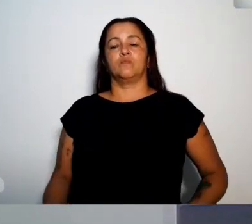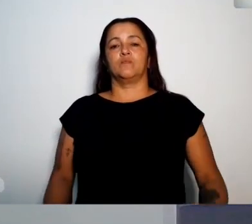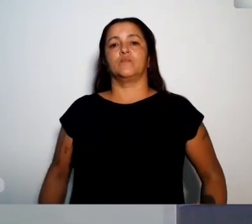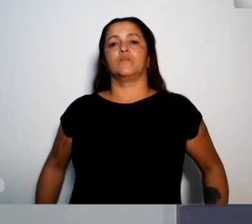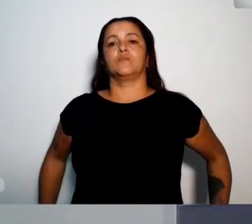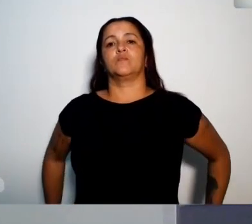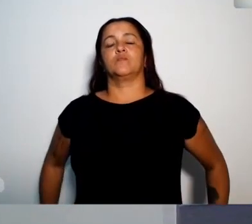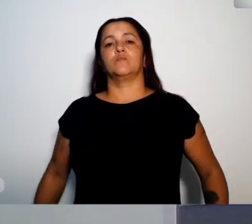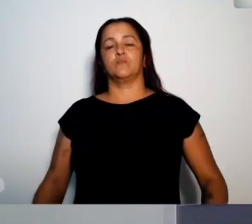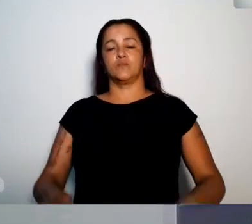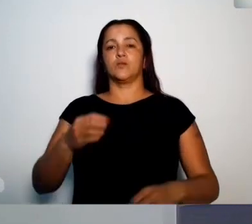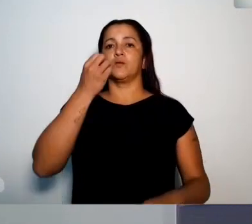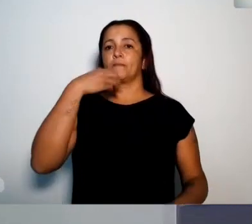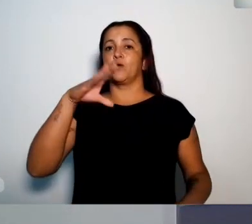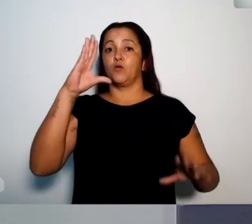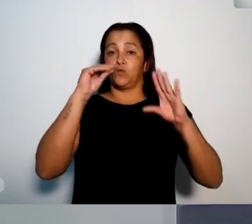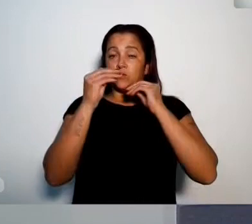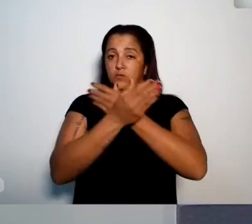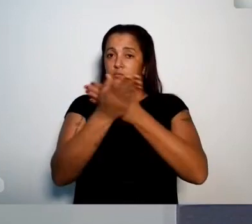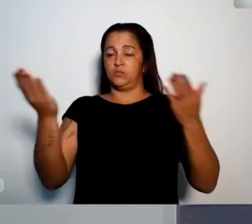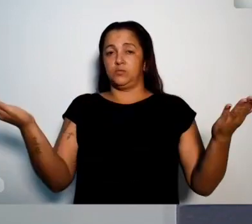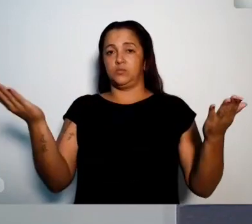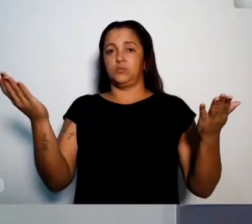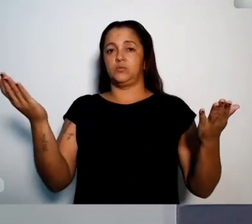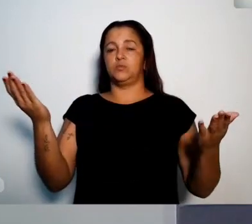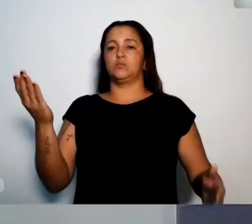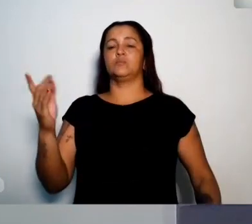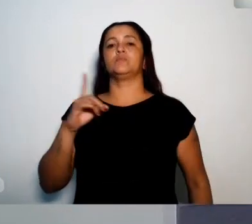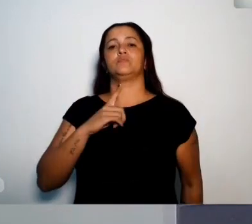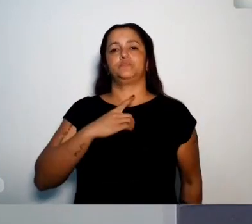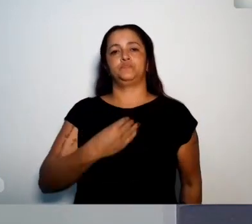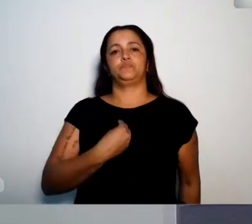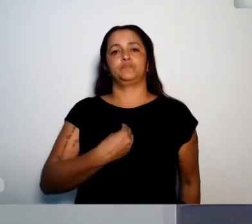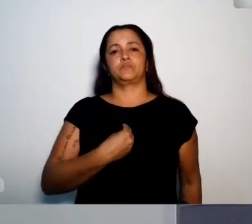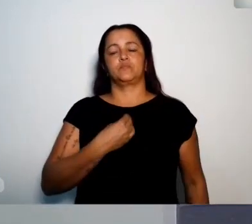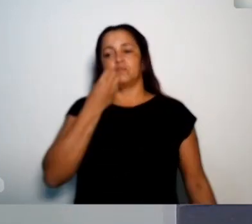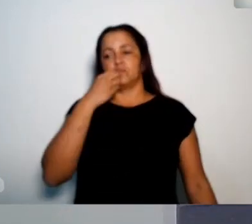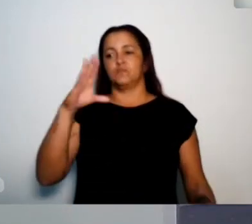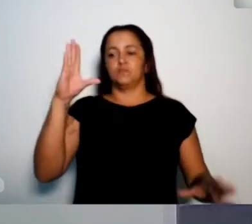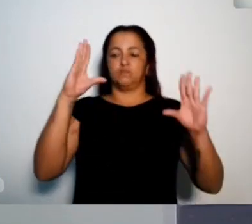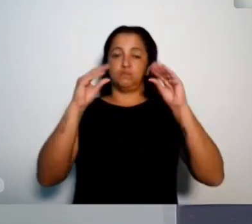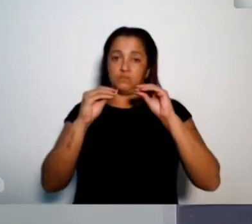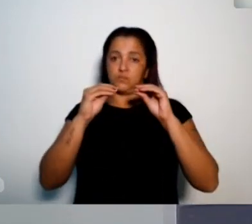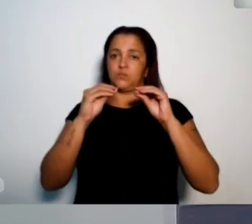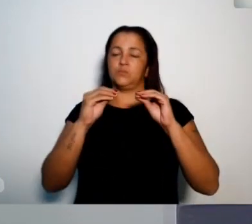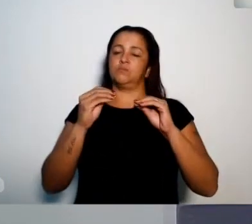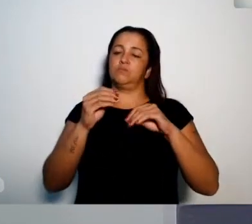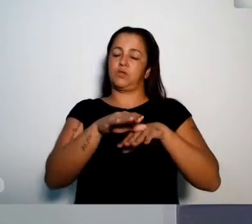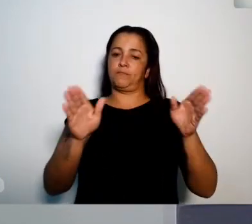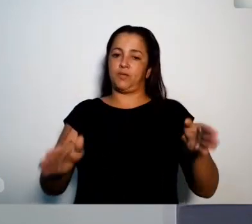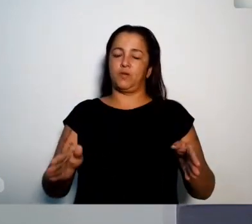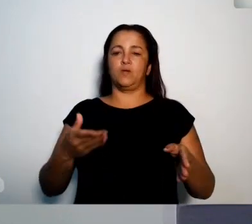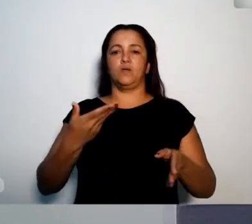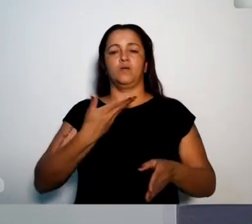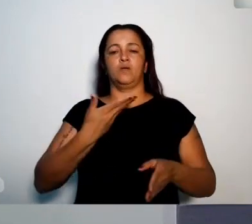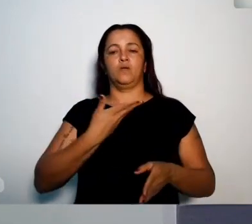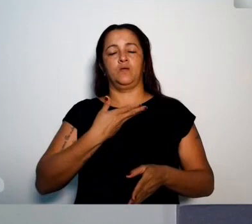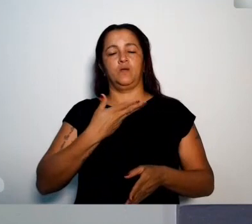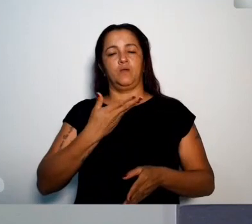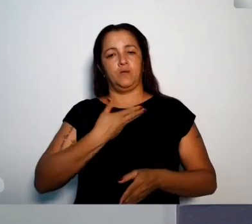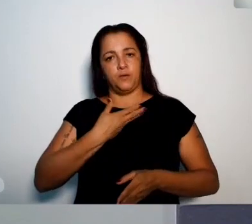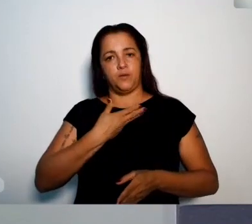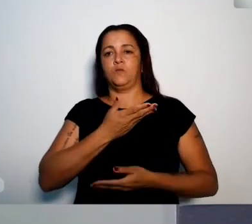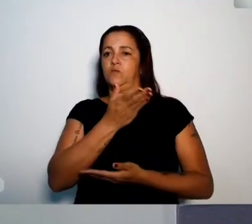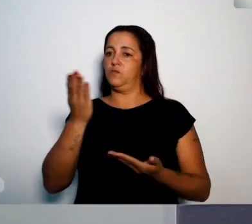Boa noite a todos os presentes. Boa noite à mesa, aos colegas vereadores e